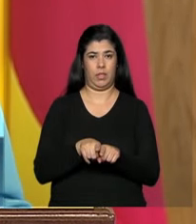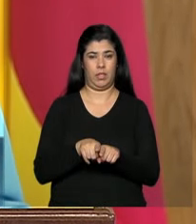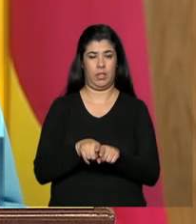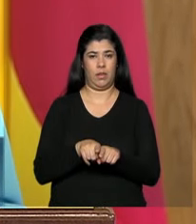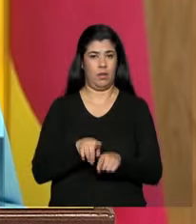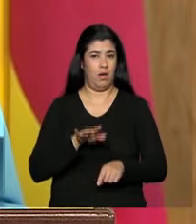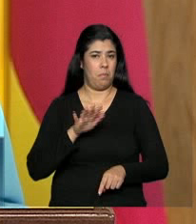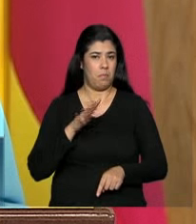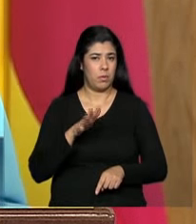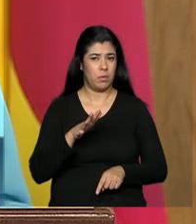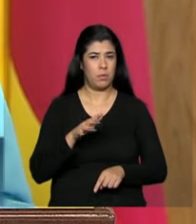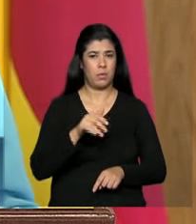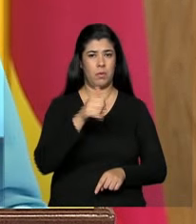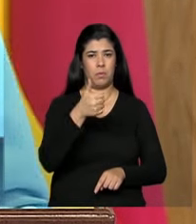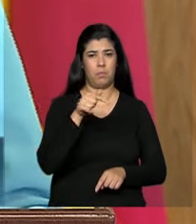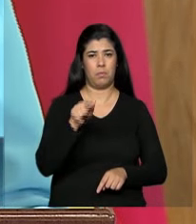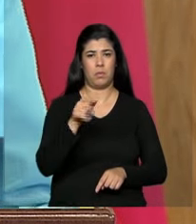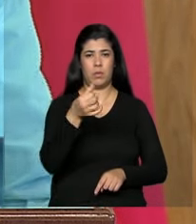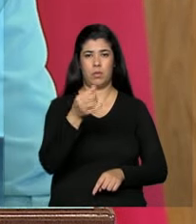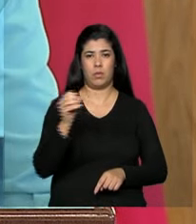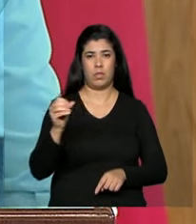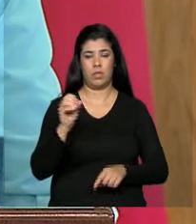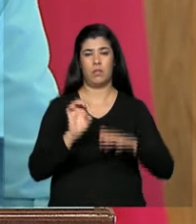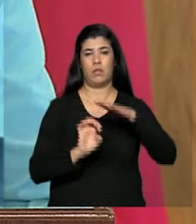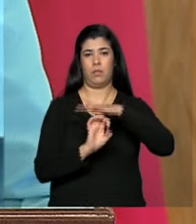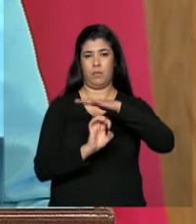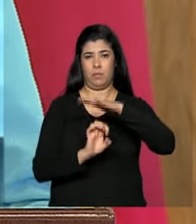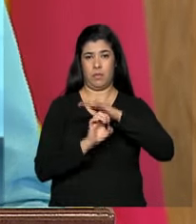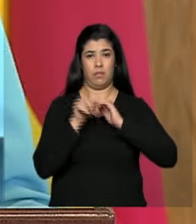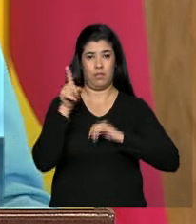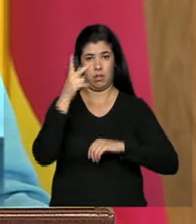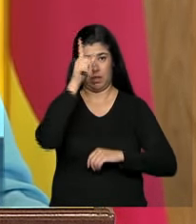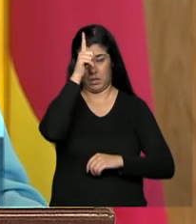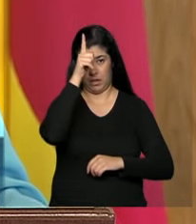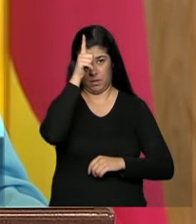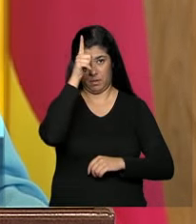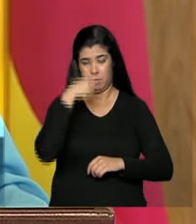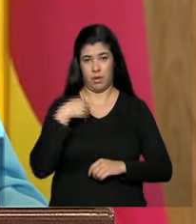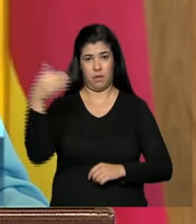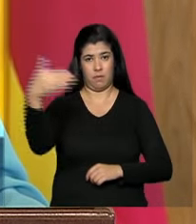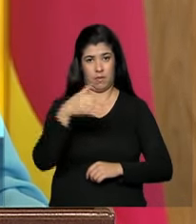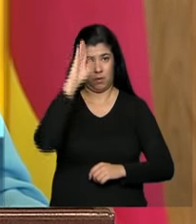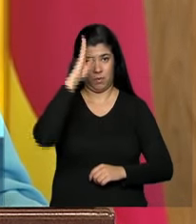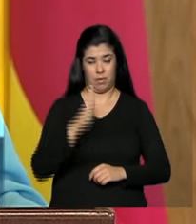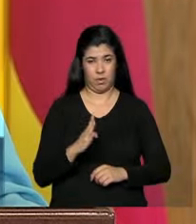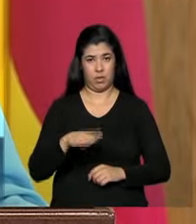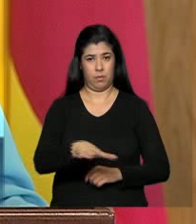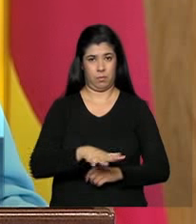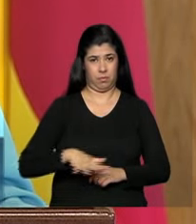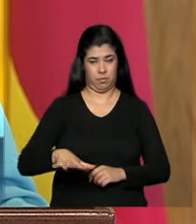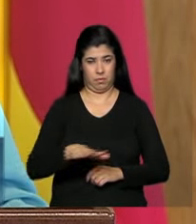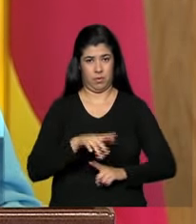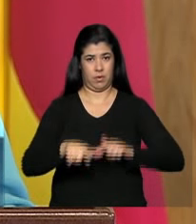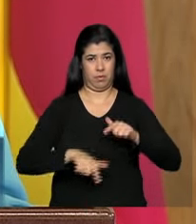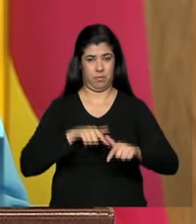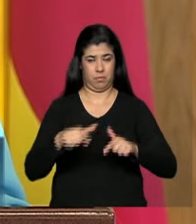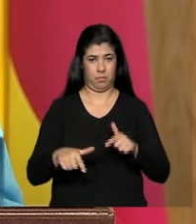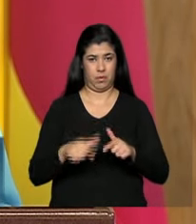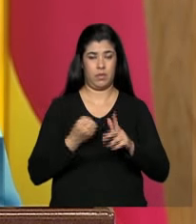Cerca de 1.600 empresas alemãs atuam em nosso território, gerando